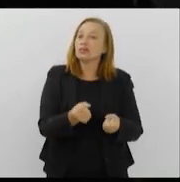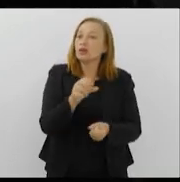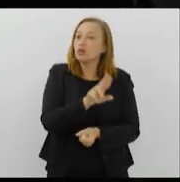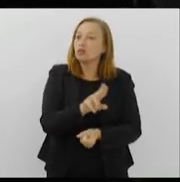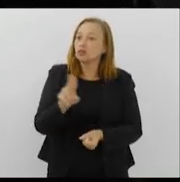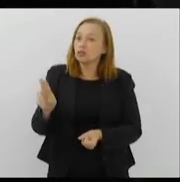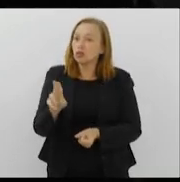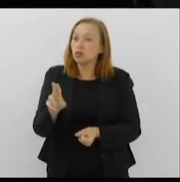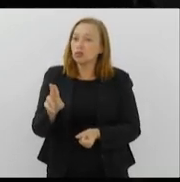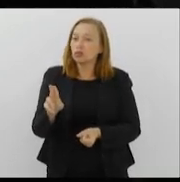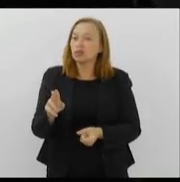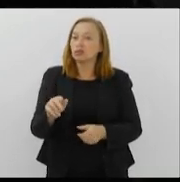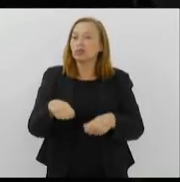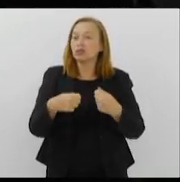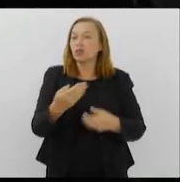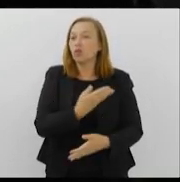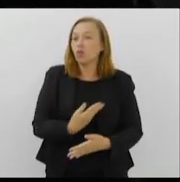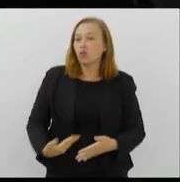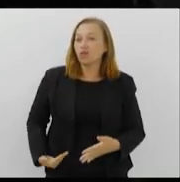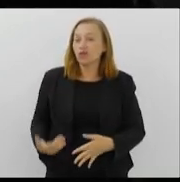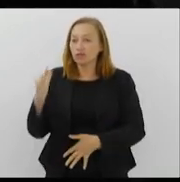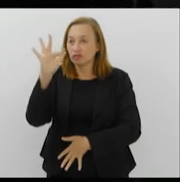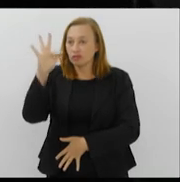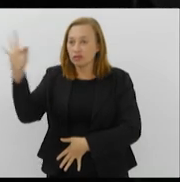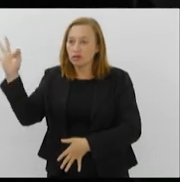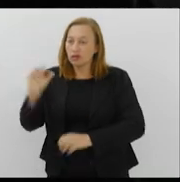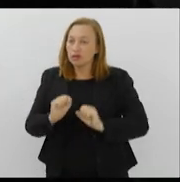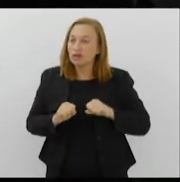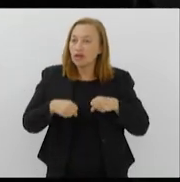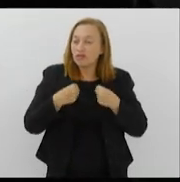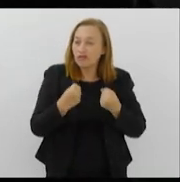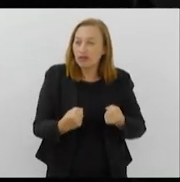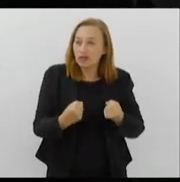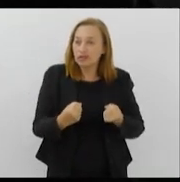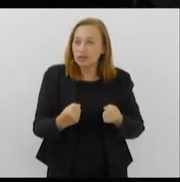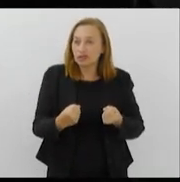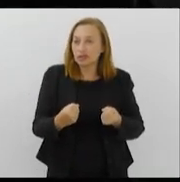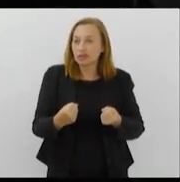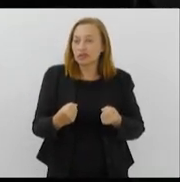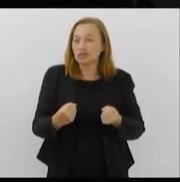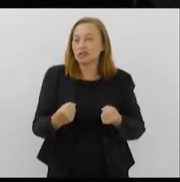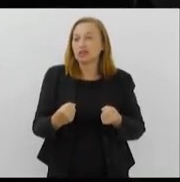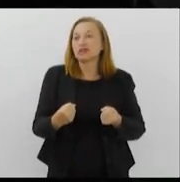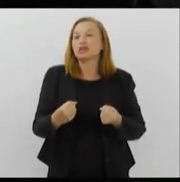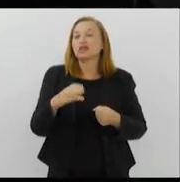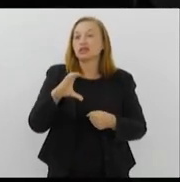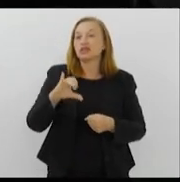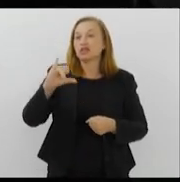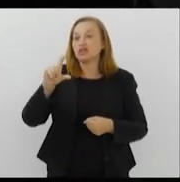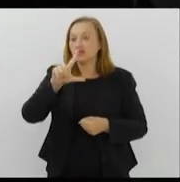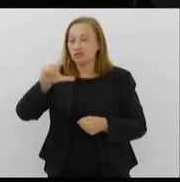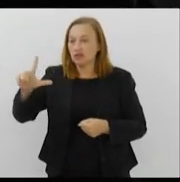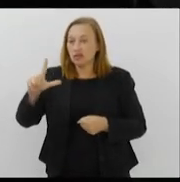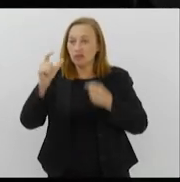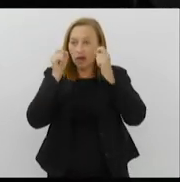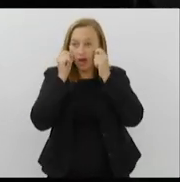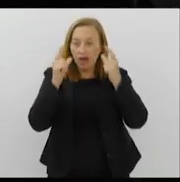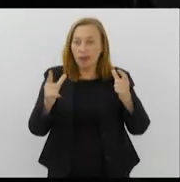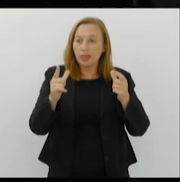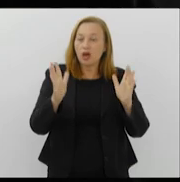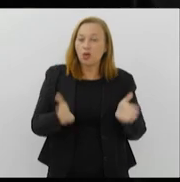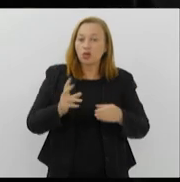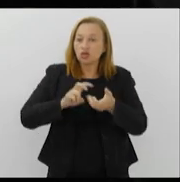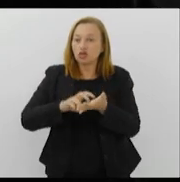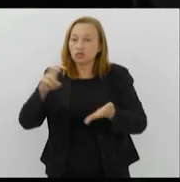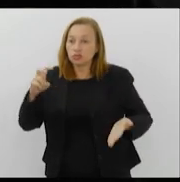dado pelo governo federal de Defesa Civil Alerta. Hoje, pela manhã, oficialmente a Defesa